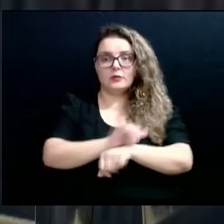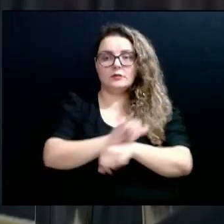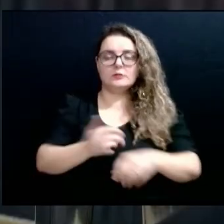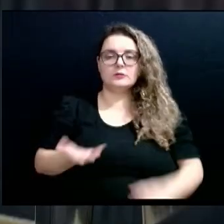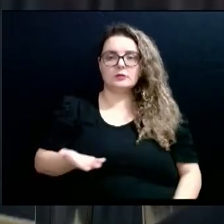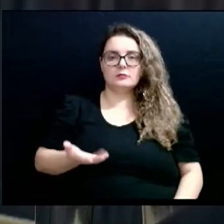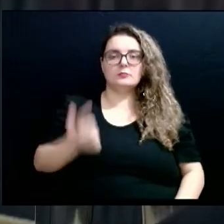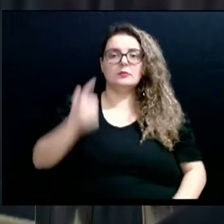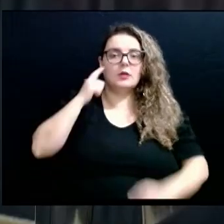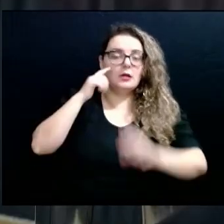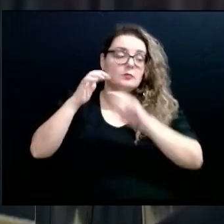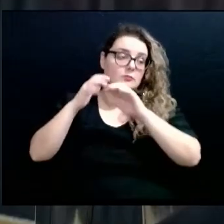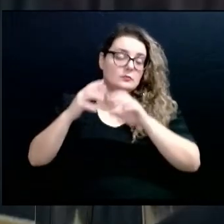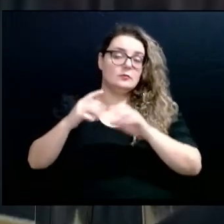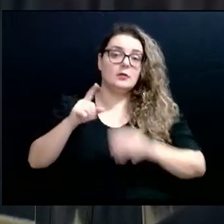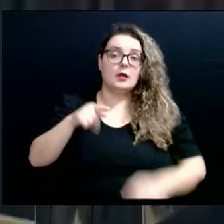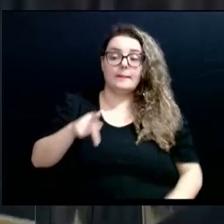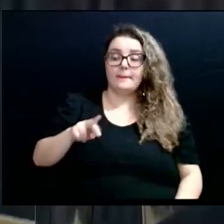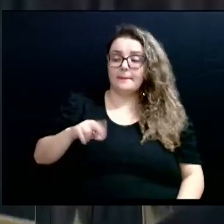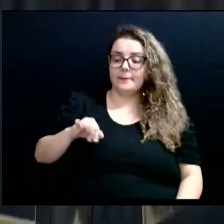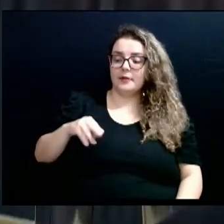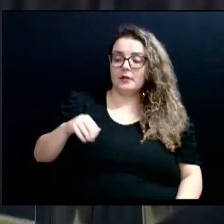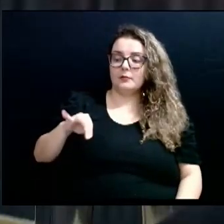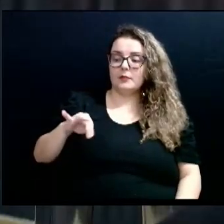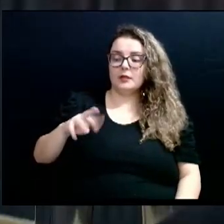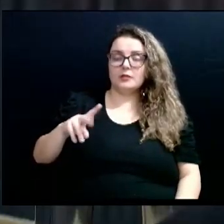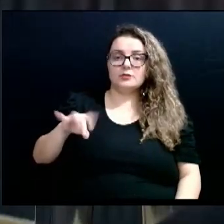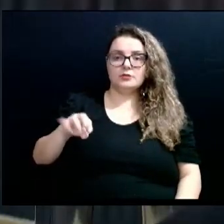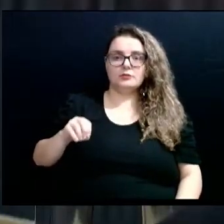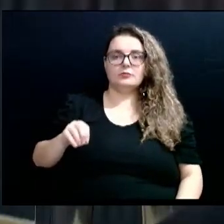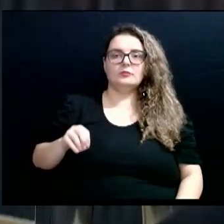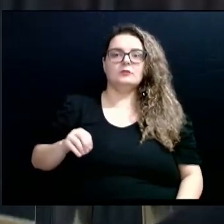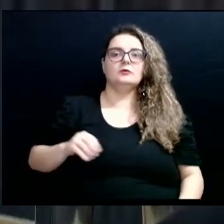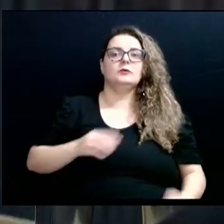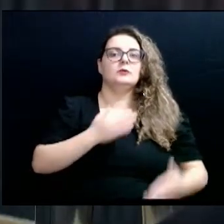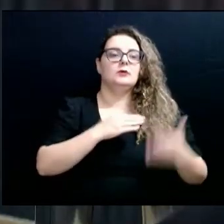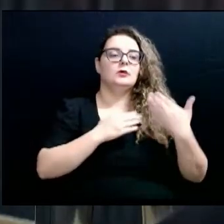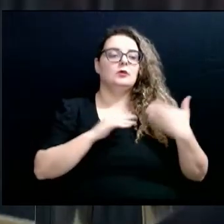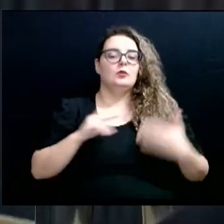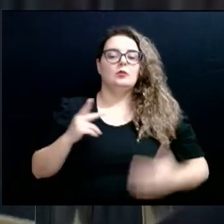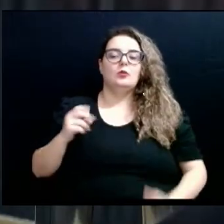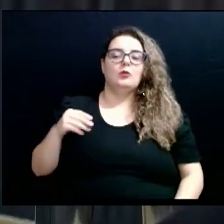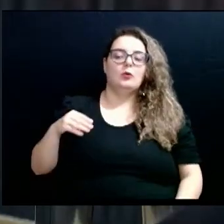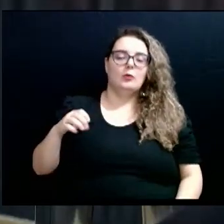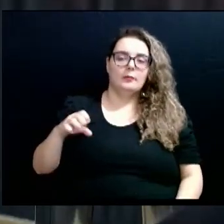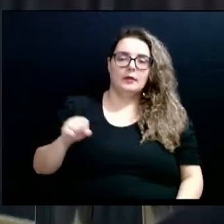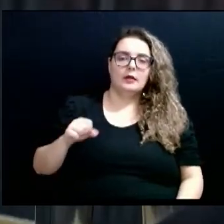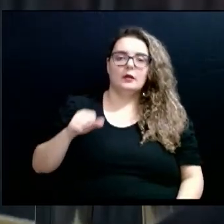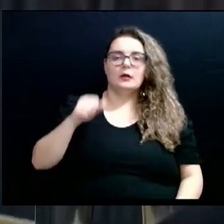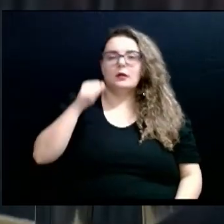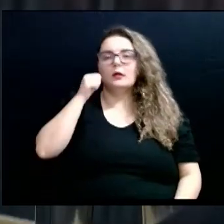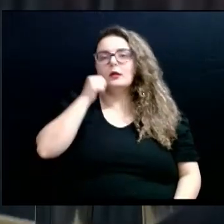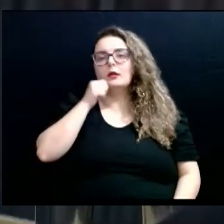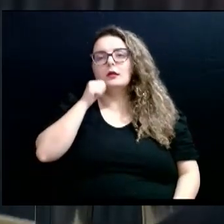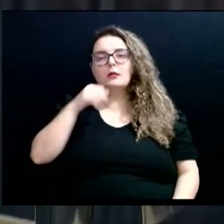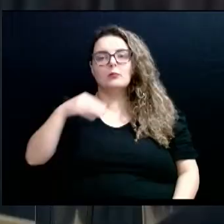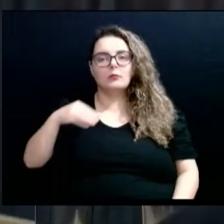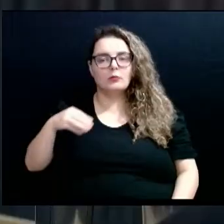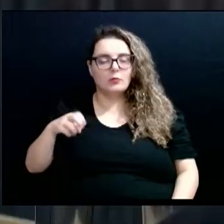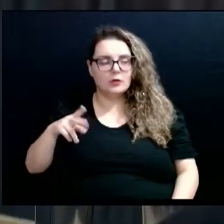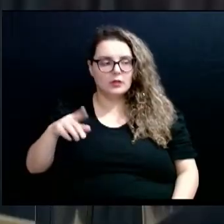muito primitivo, né? Desde que a gente era homem das cavernas, é assim que o nosso cérebro reage. Só que naquela